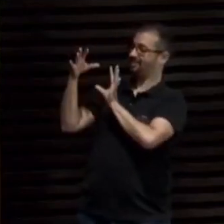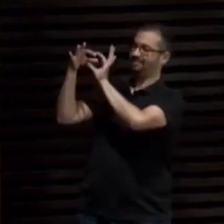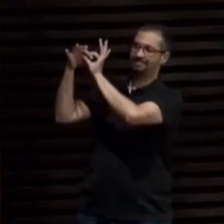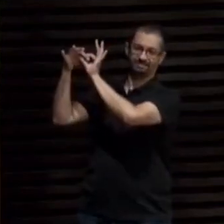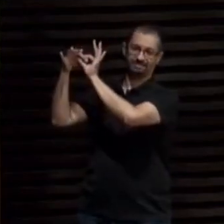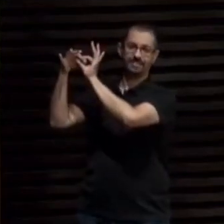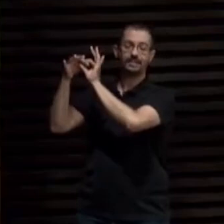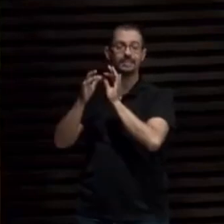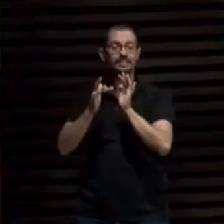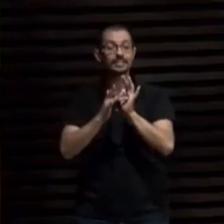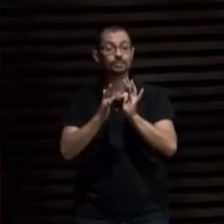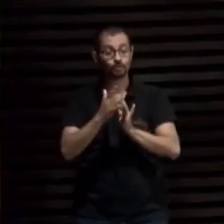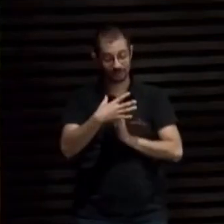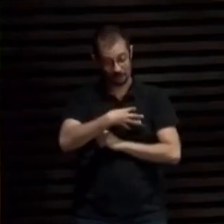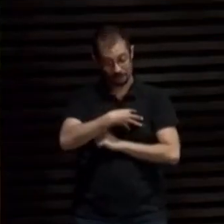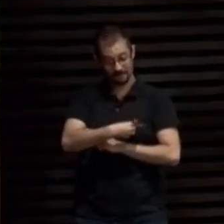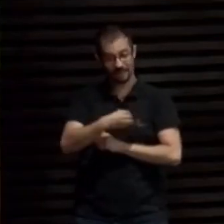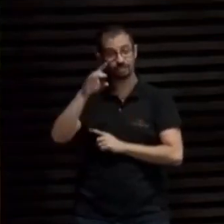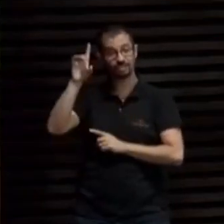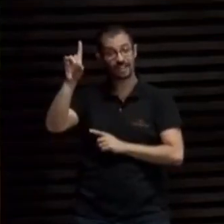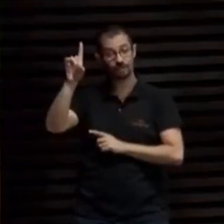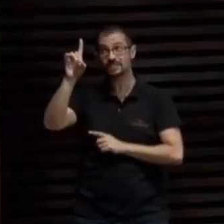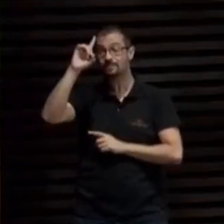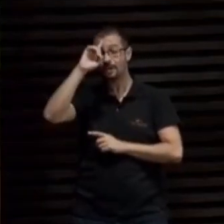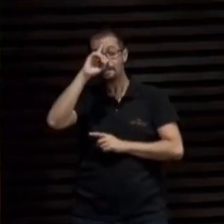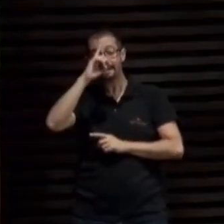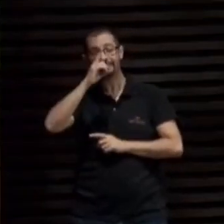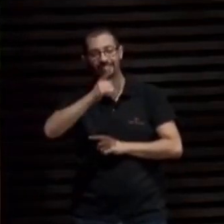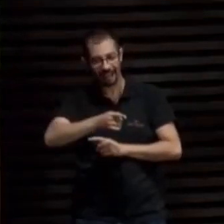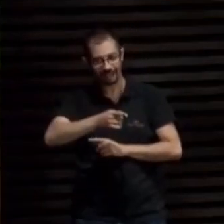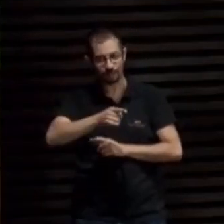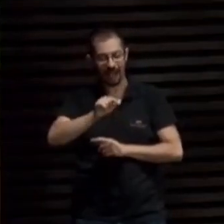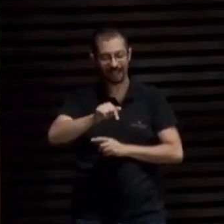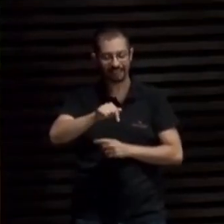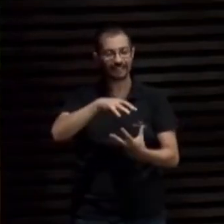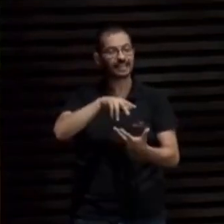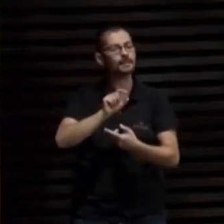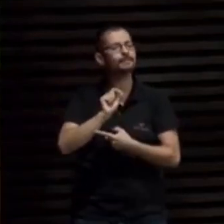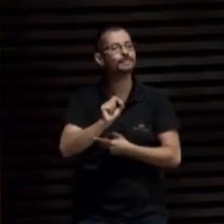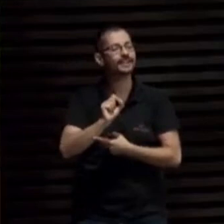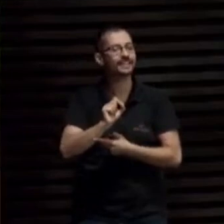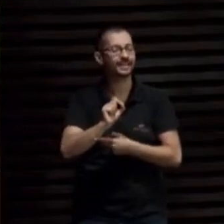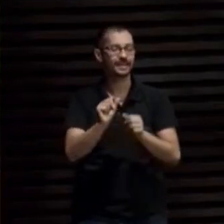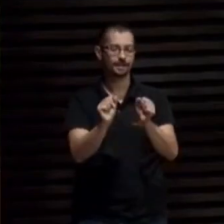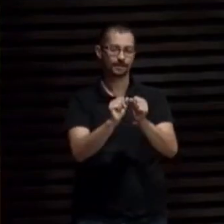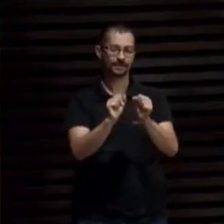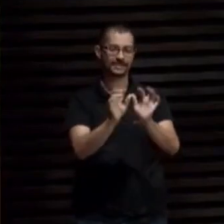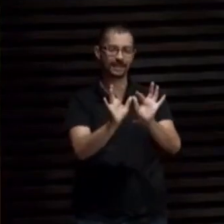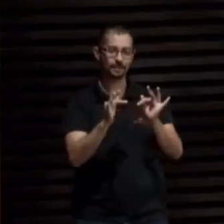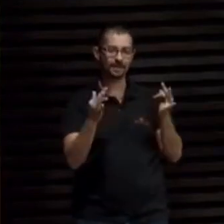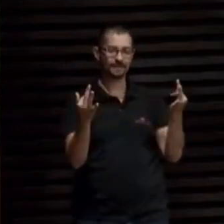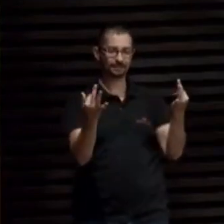Jesus é o Filho de Deus enviado para constituir uma família com muitos